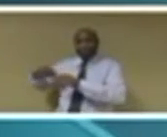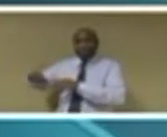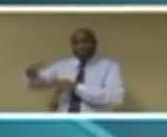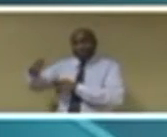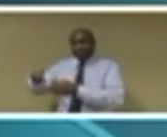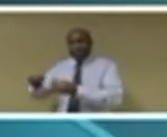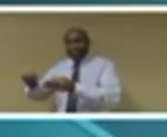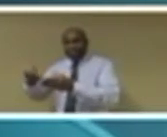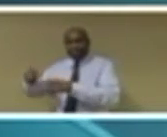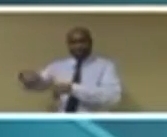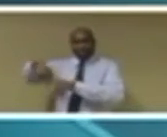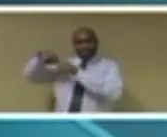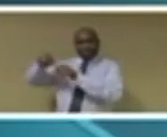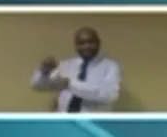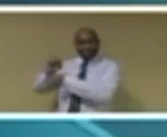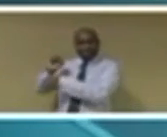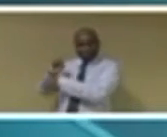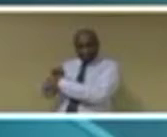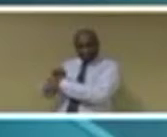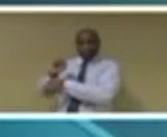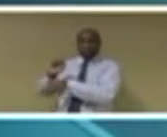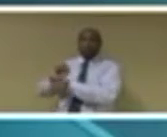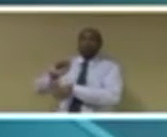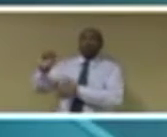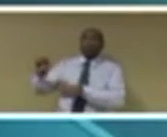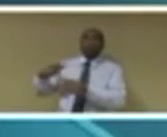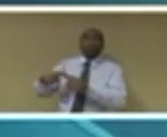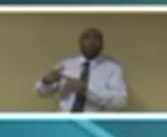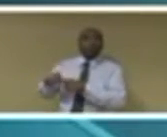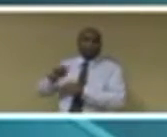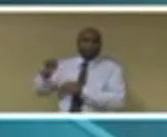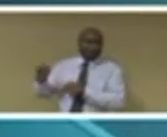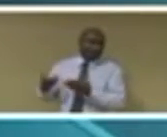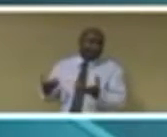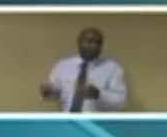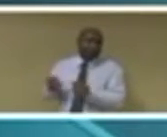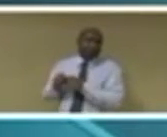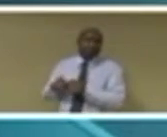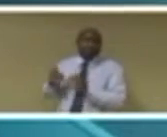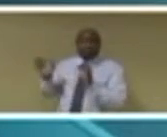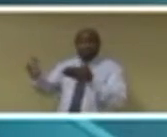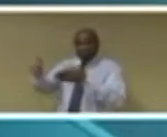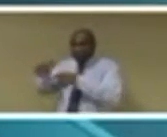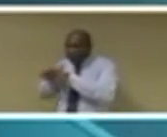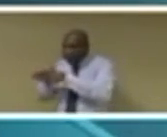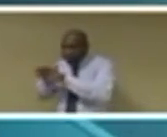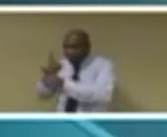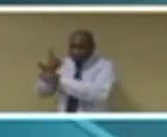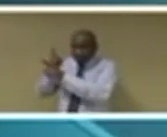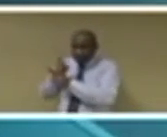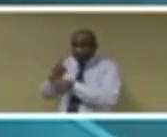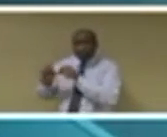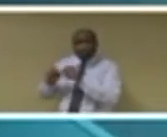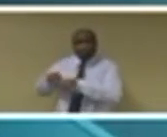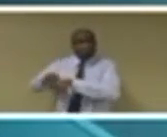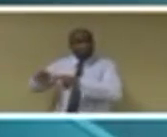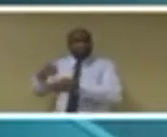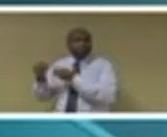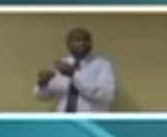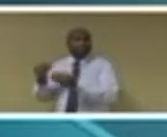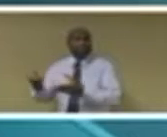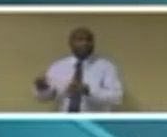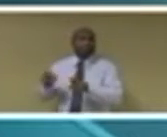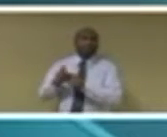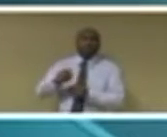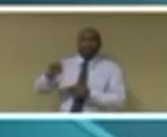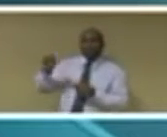representação. Dentro desse cenário e finalizada a instrução dessa representação, entendo suficiente a expedição de recomendação à